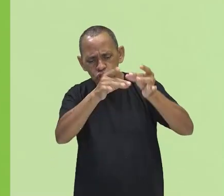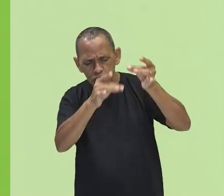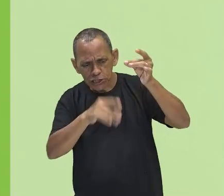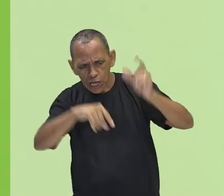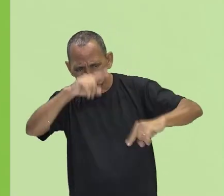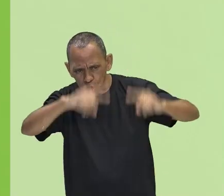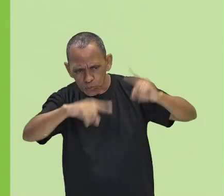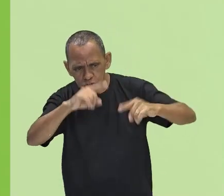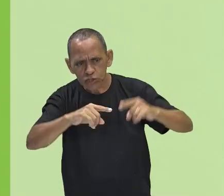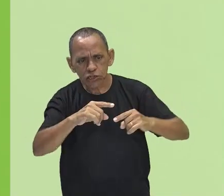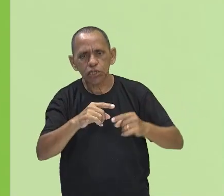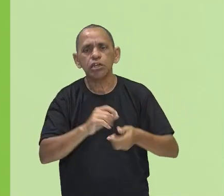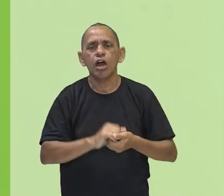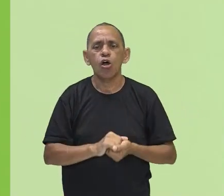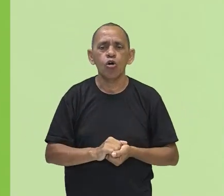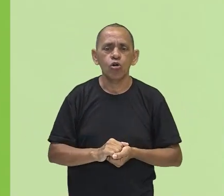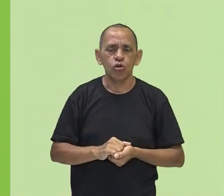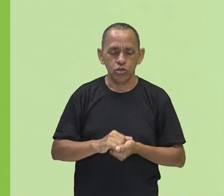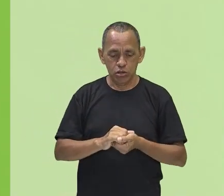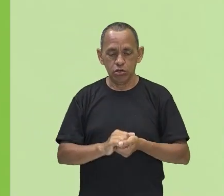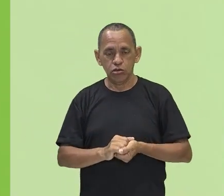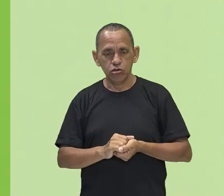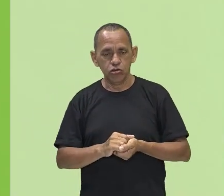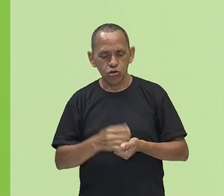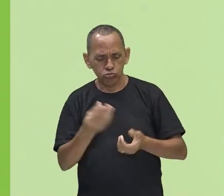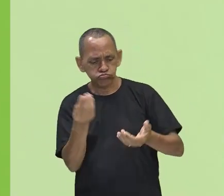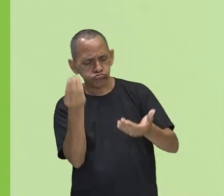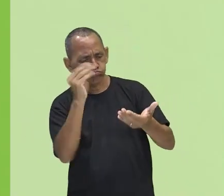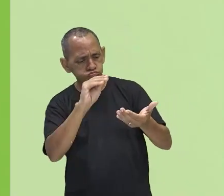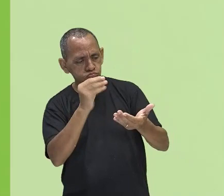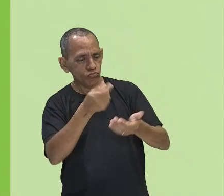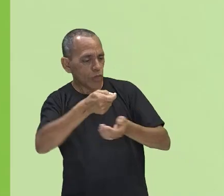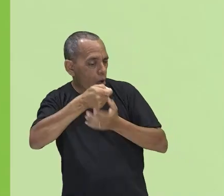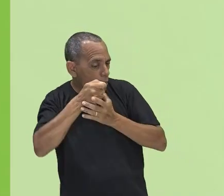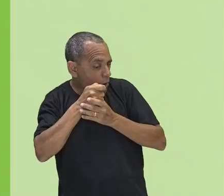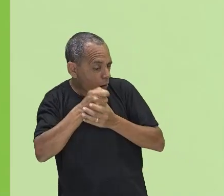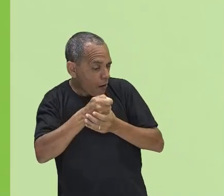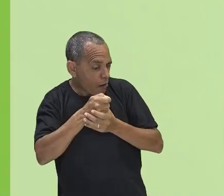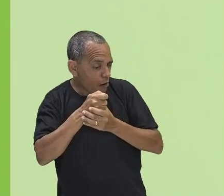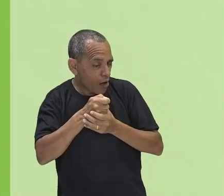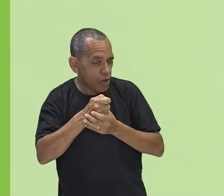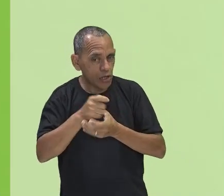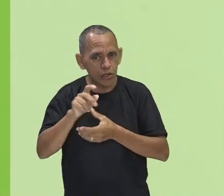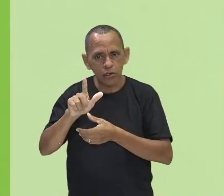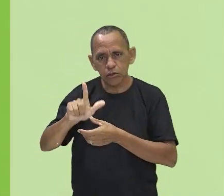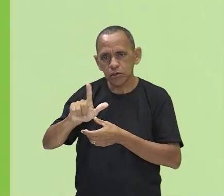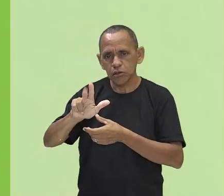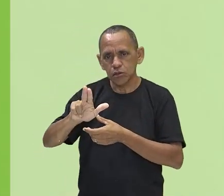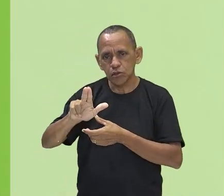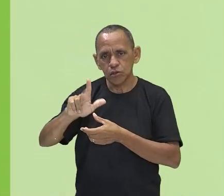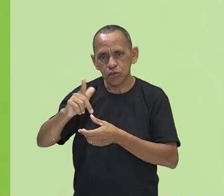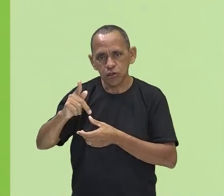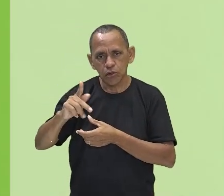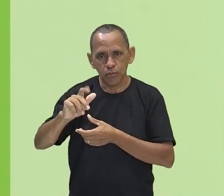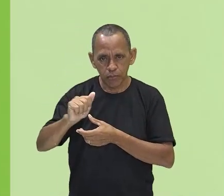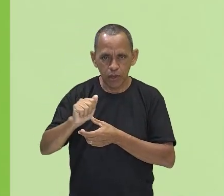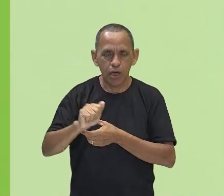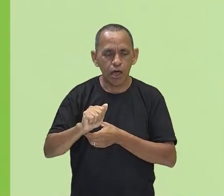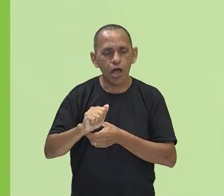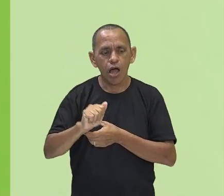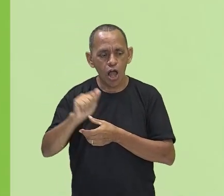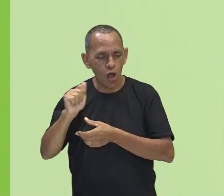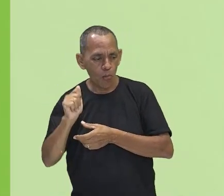Você coloca a lupa bem próximo ali daquele objeto. Olha. Quando você coloca a lupa bem próximo do objeto, o que você está fazendo? Você está